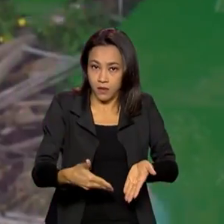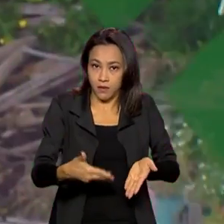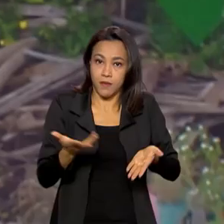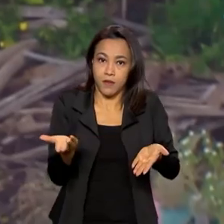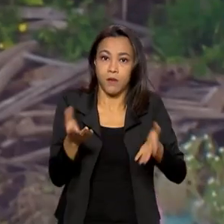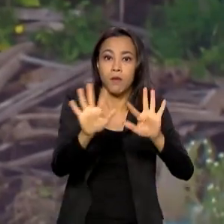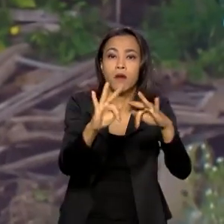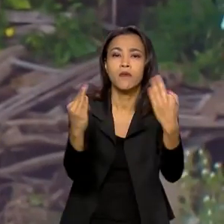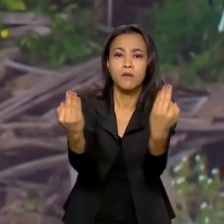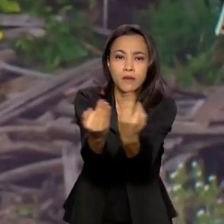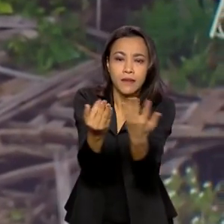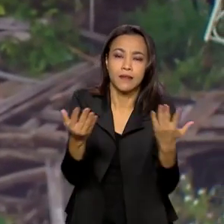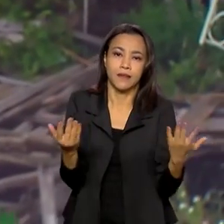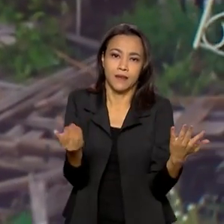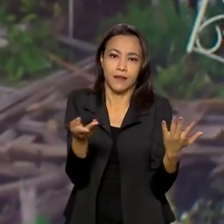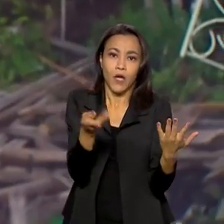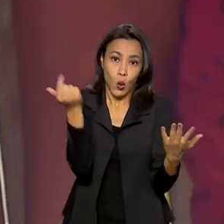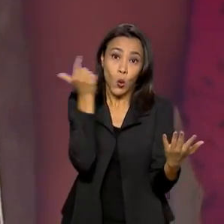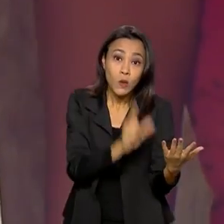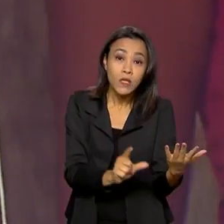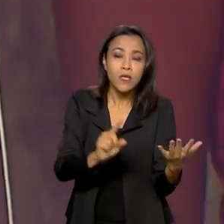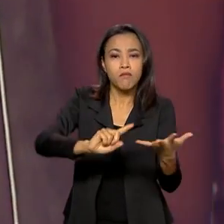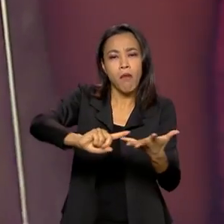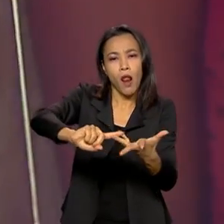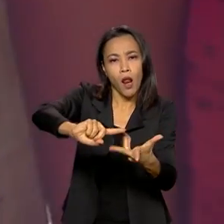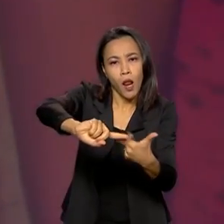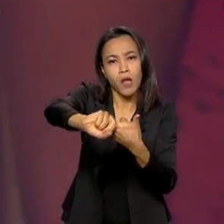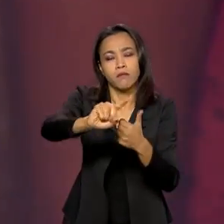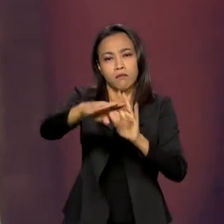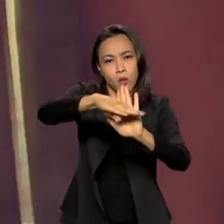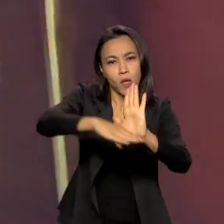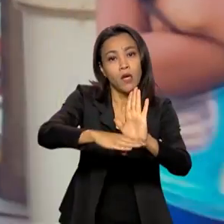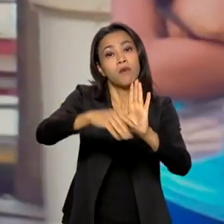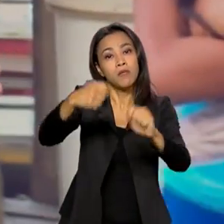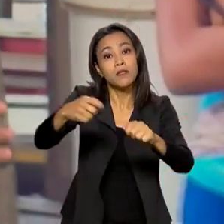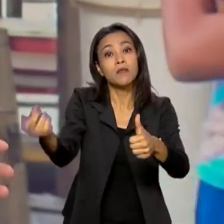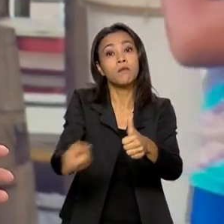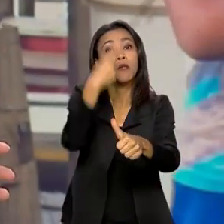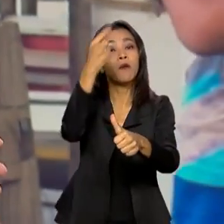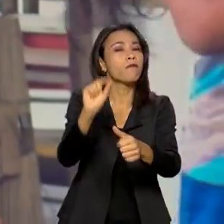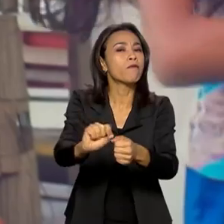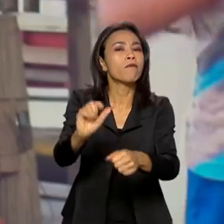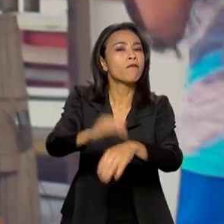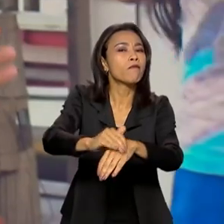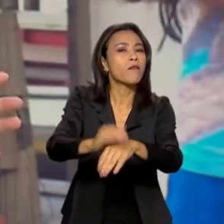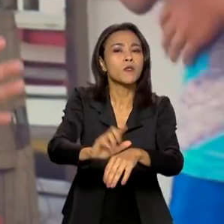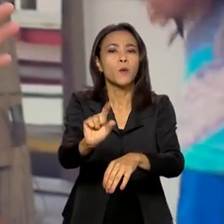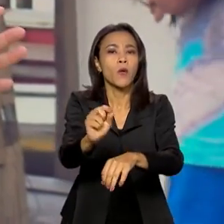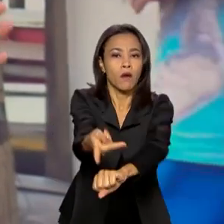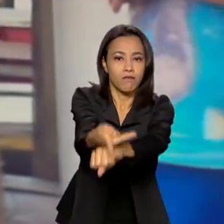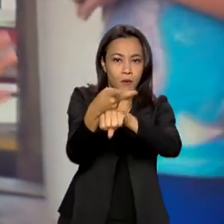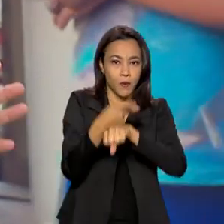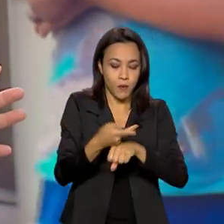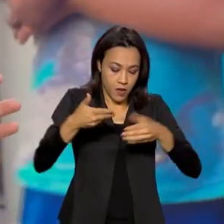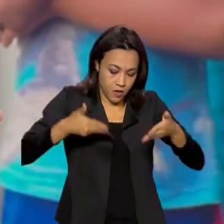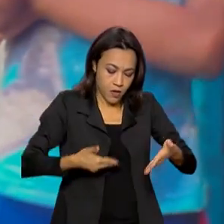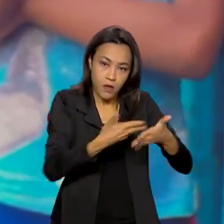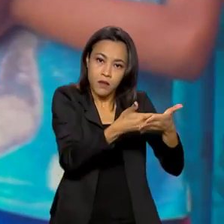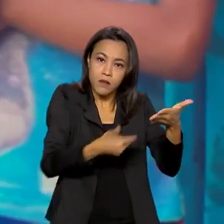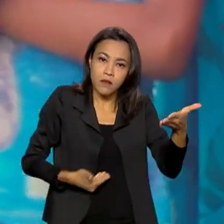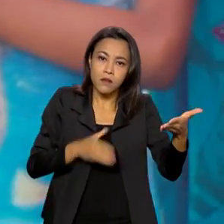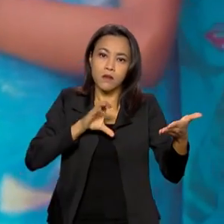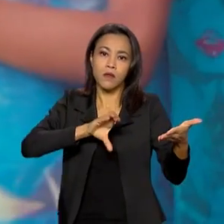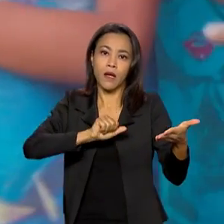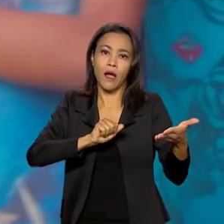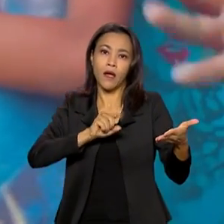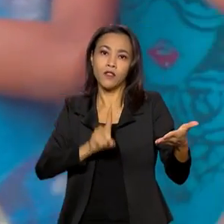pra família fazer juiz a todos esses benefícios Primeiro passo é o cadastramento né no banco de dados chamado cadastro único que